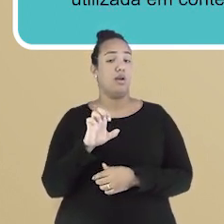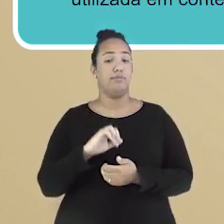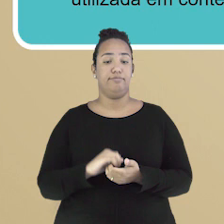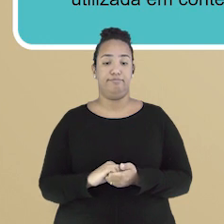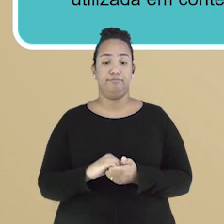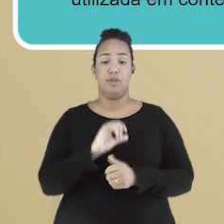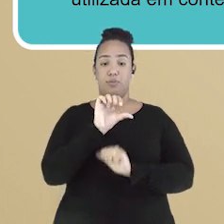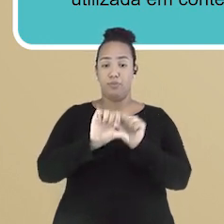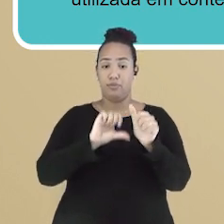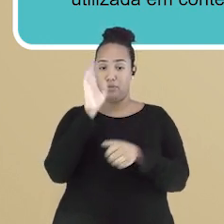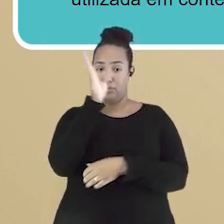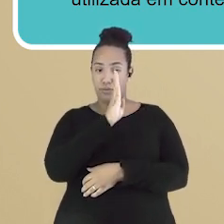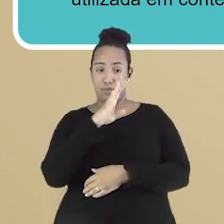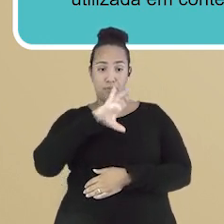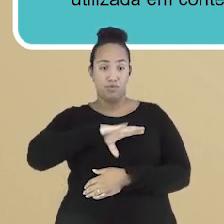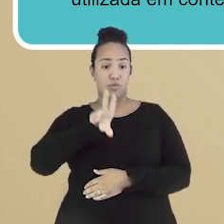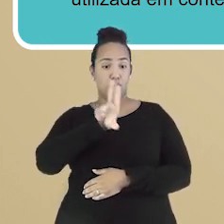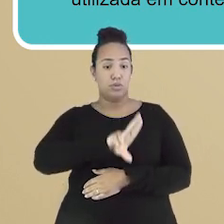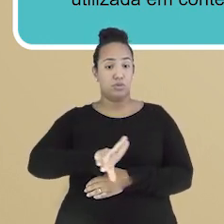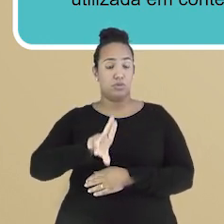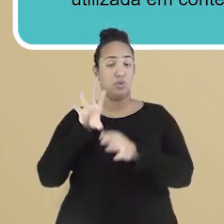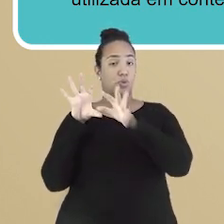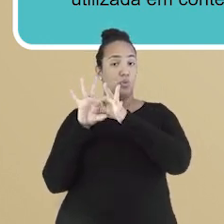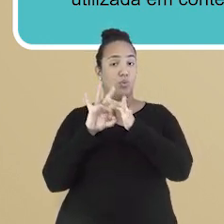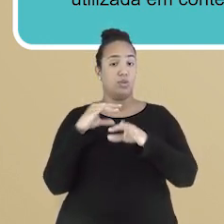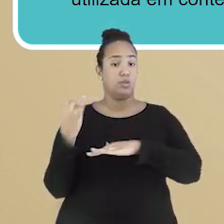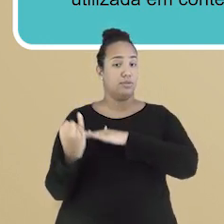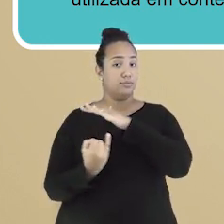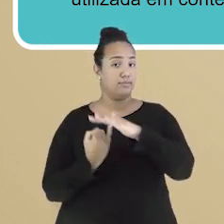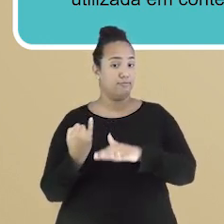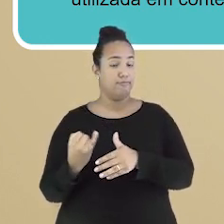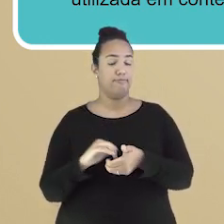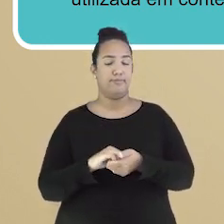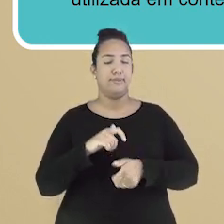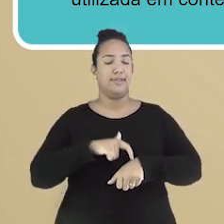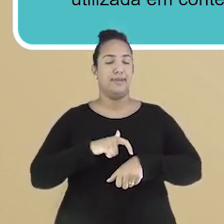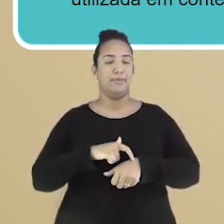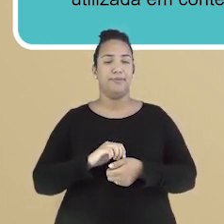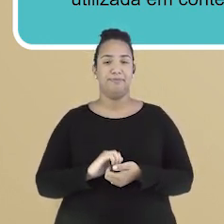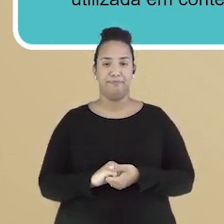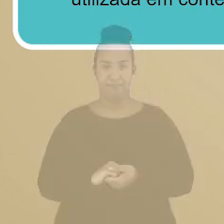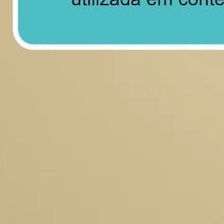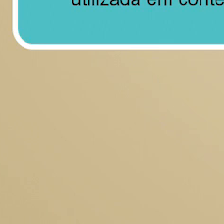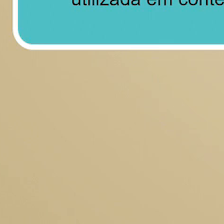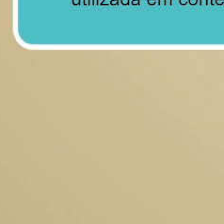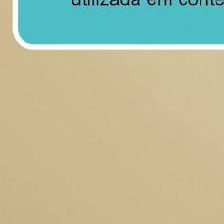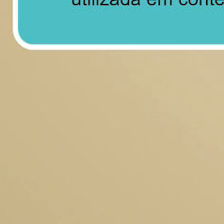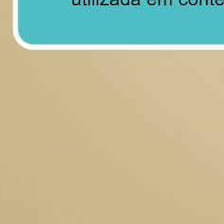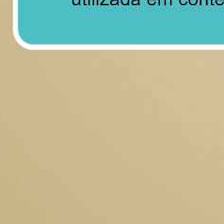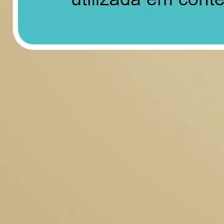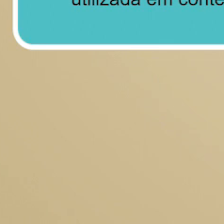E. É a variante do português brasileiro utilizada em contextos informais. Tempo para vocês.